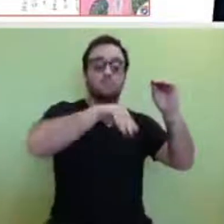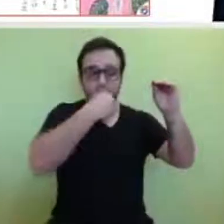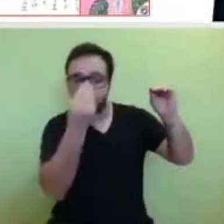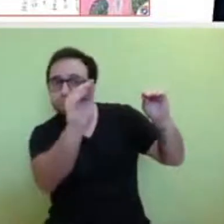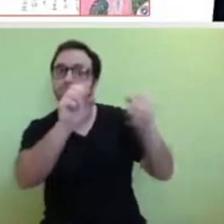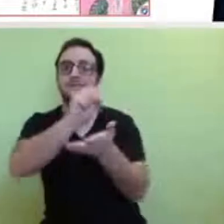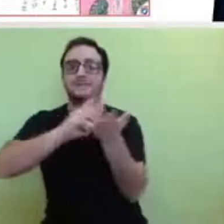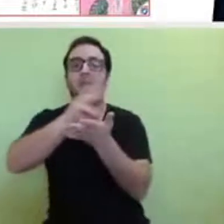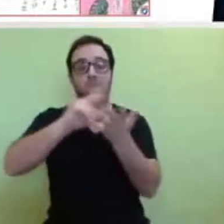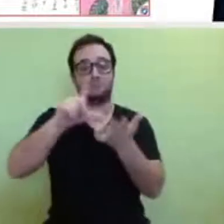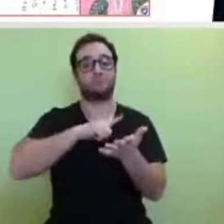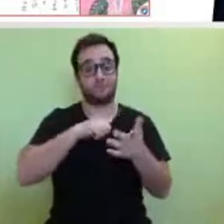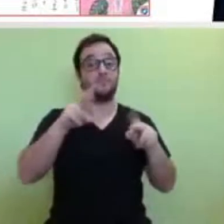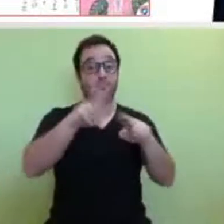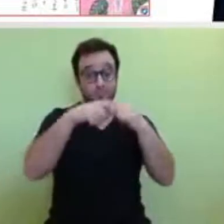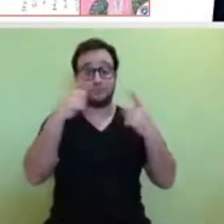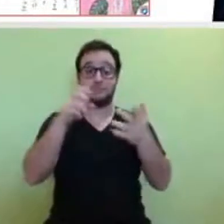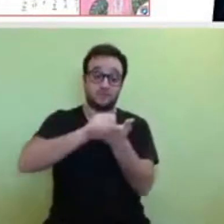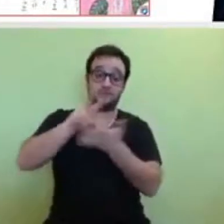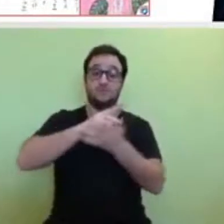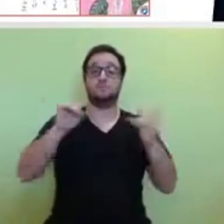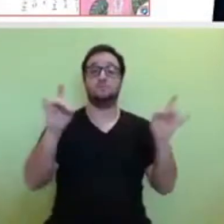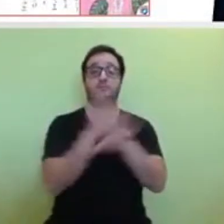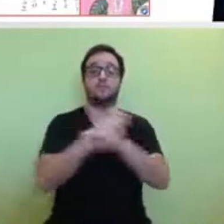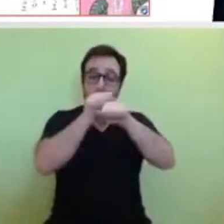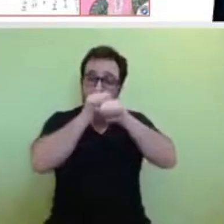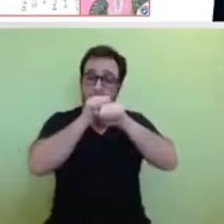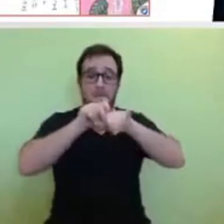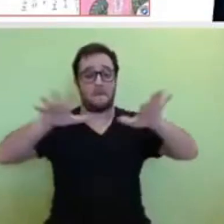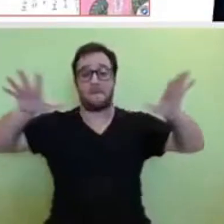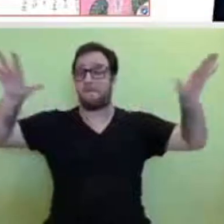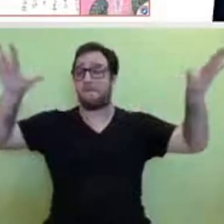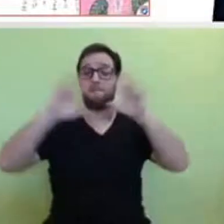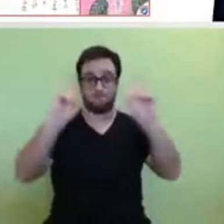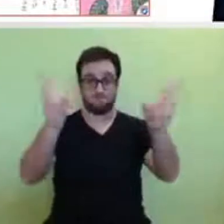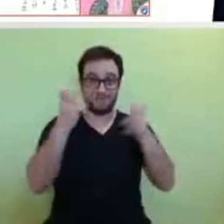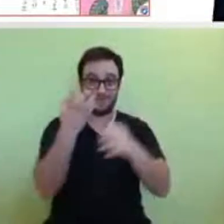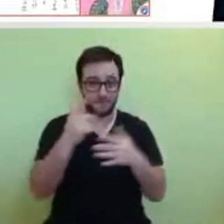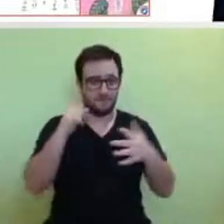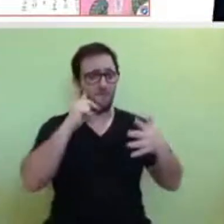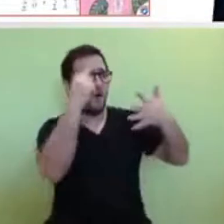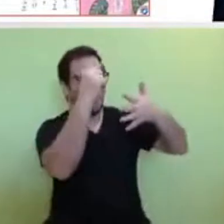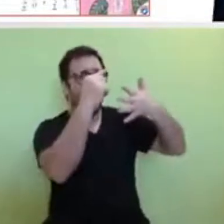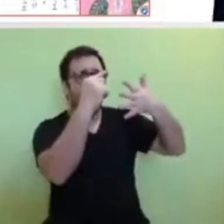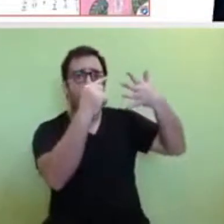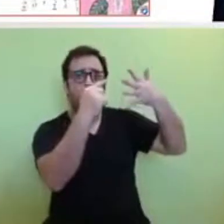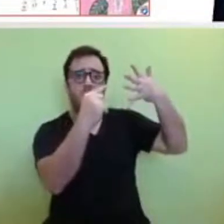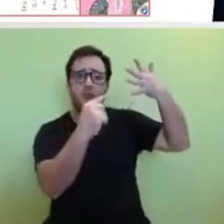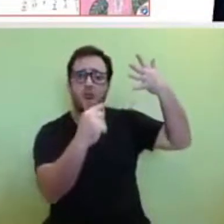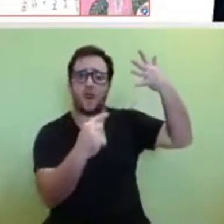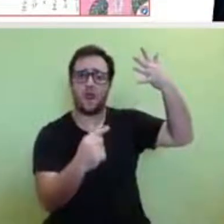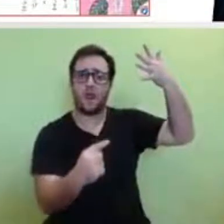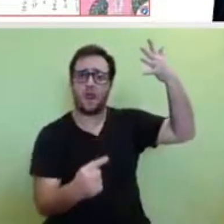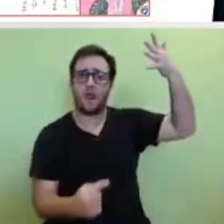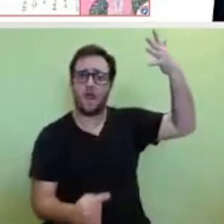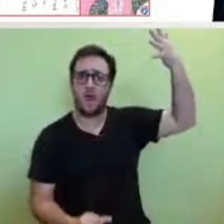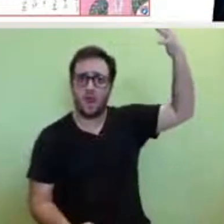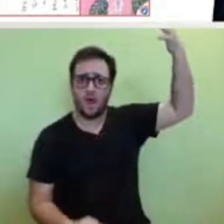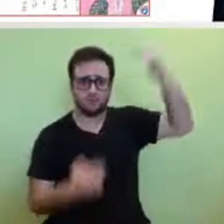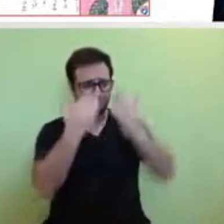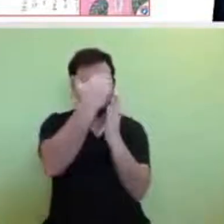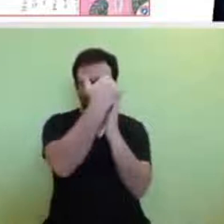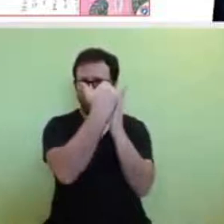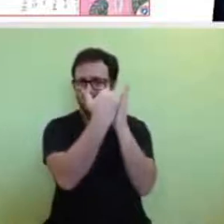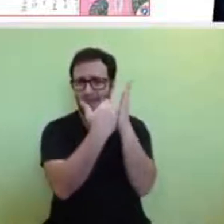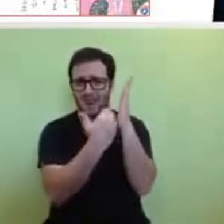escrita de sinais. Então, nós vemos aí a possibilidade de várias formas de uso, possibilidade de